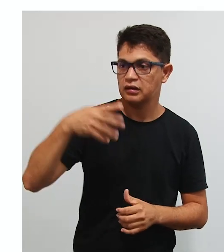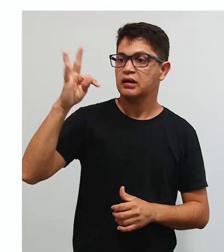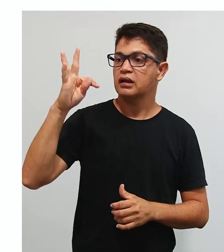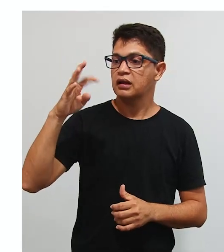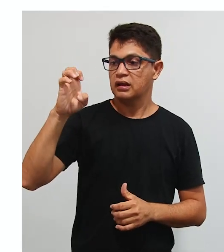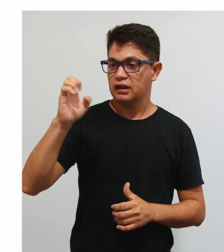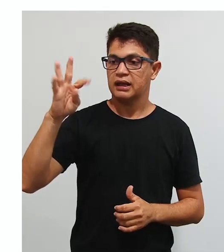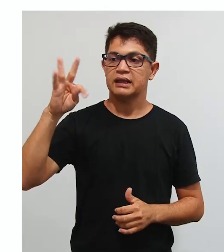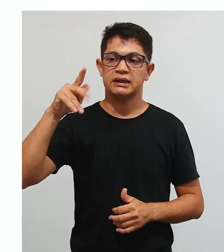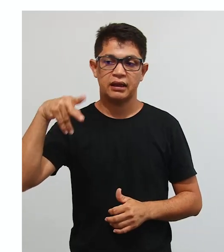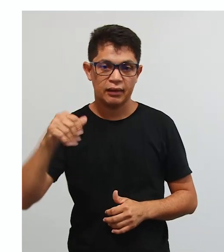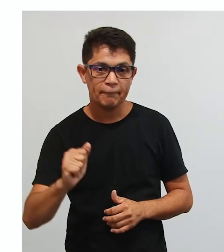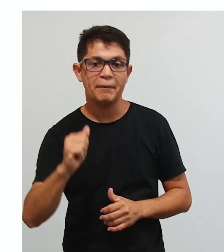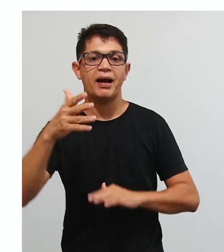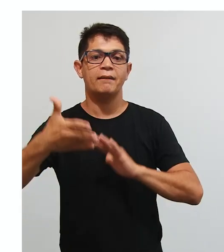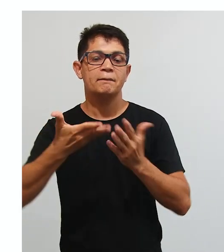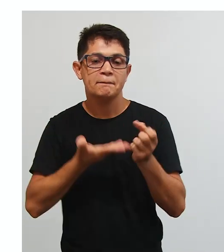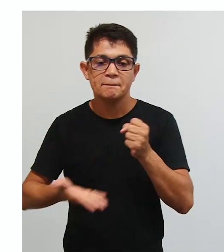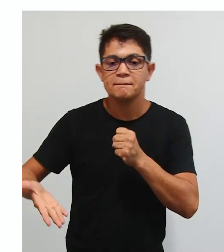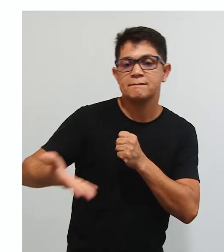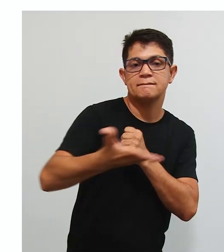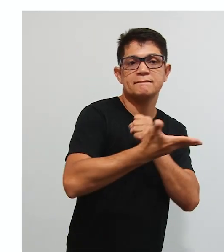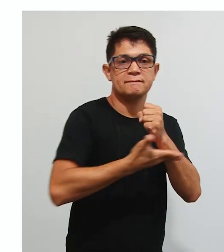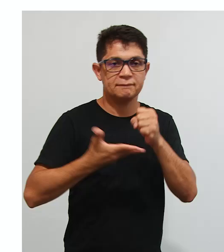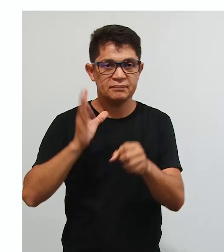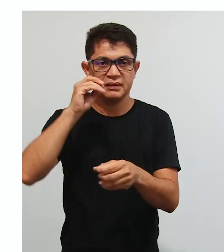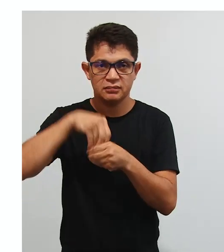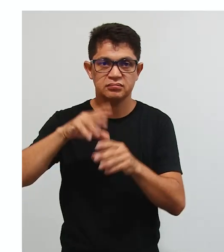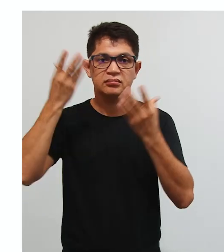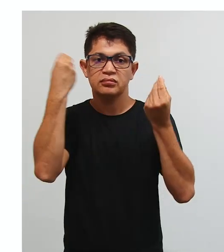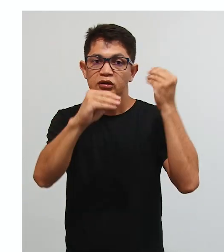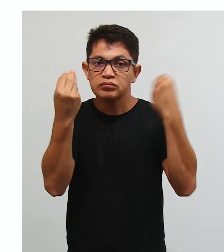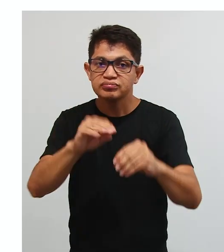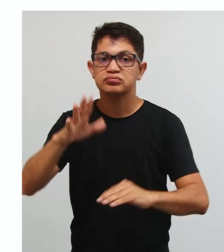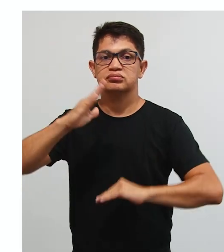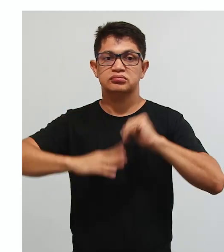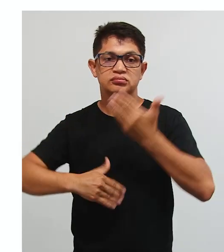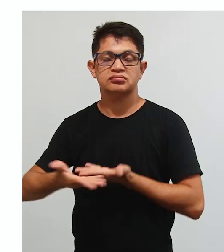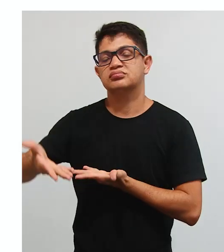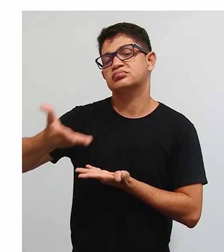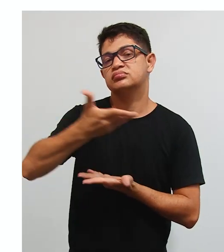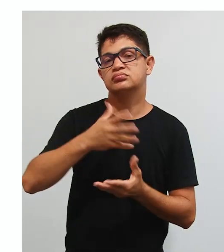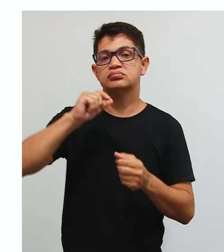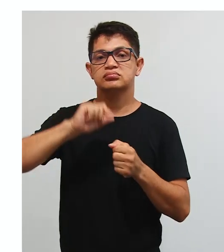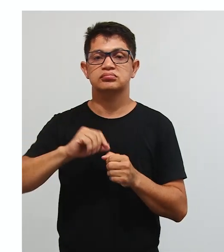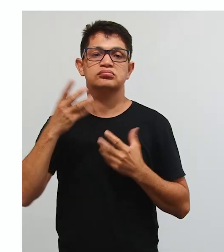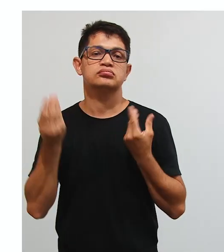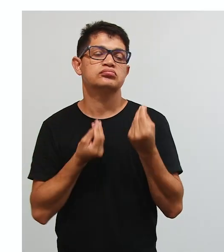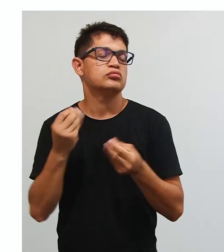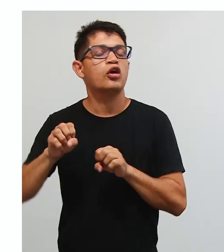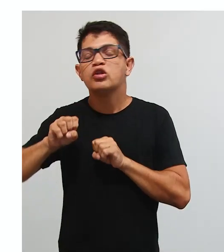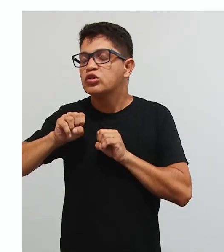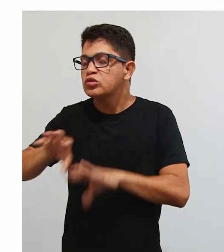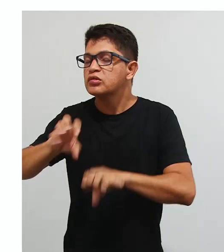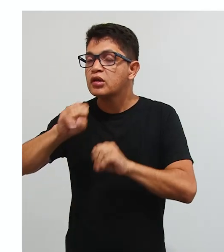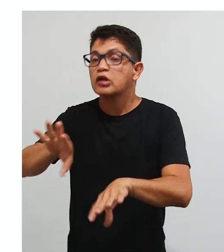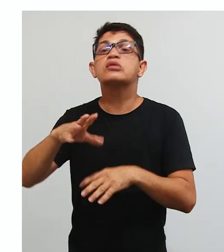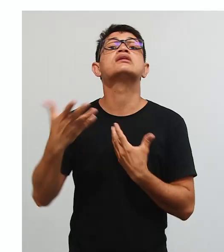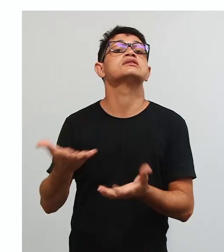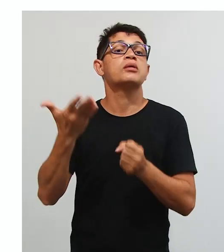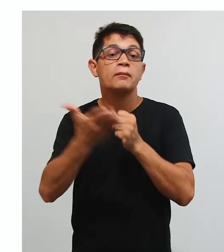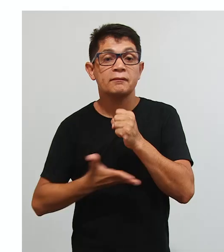e modalidades da educação básica. Então, gente, a BNCC ela está relacionada à